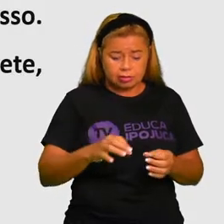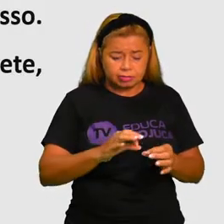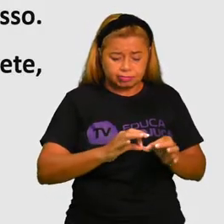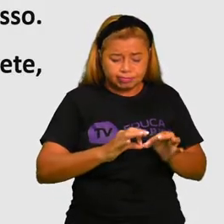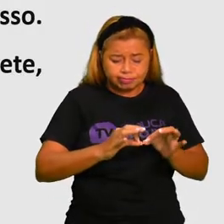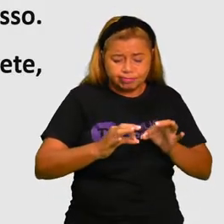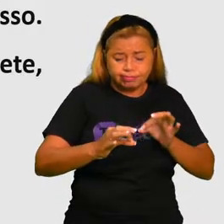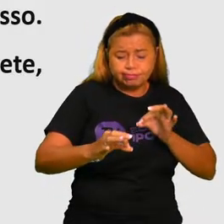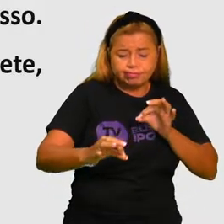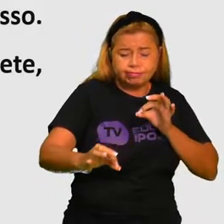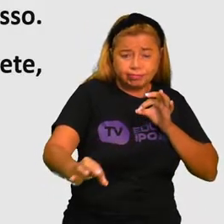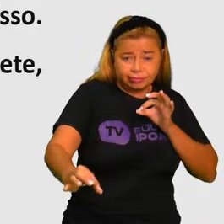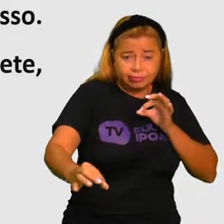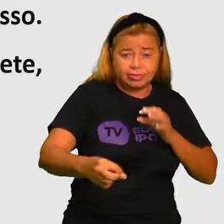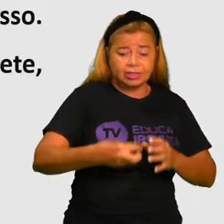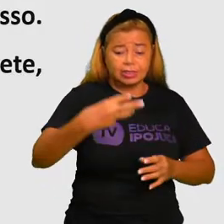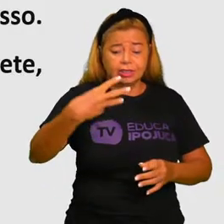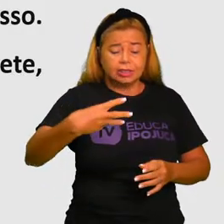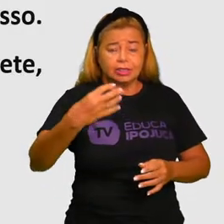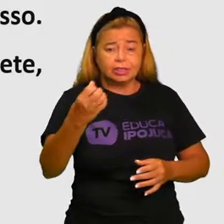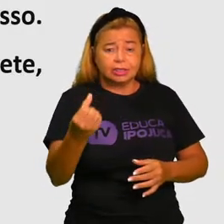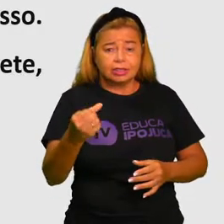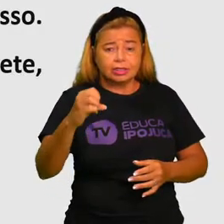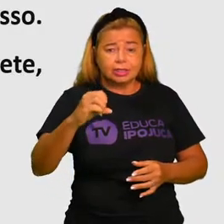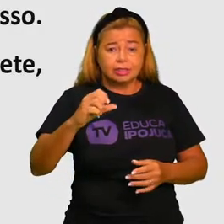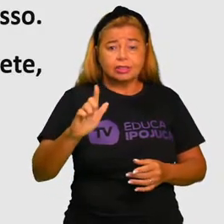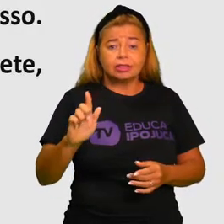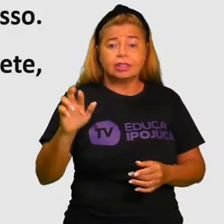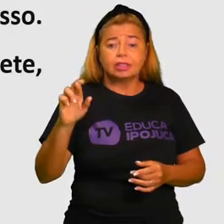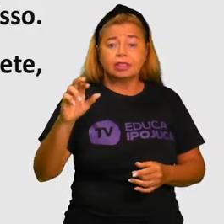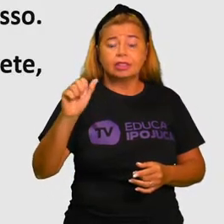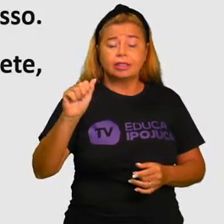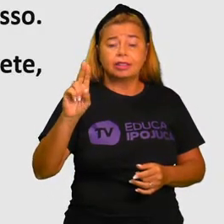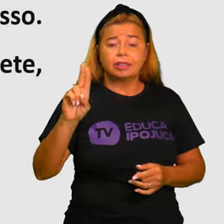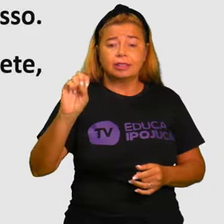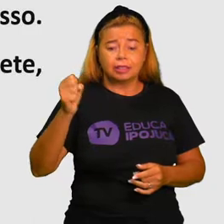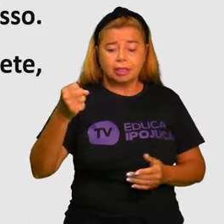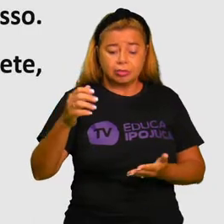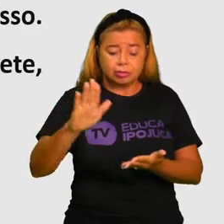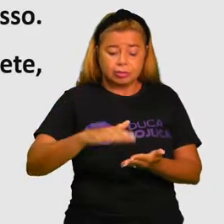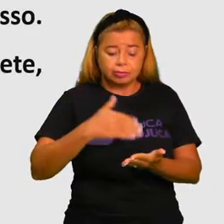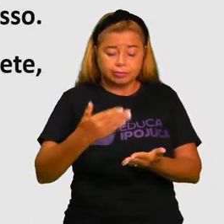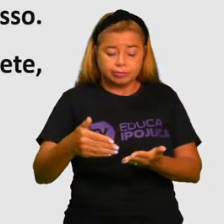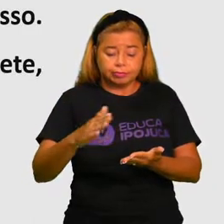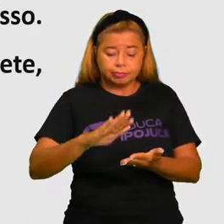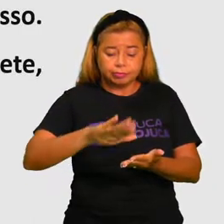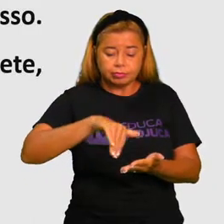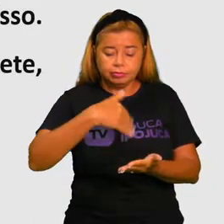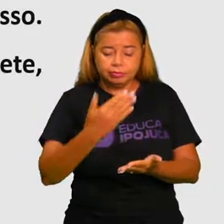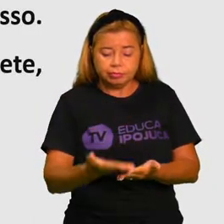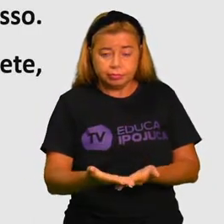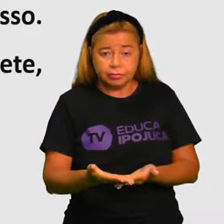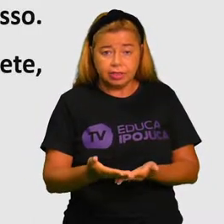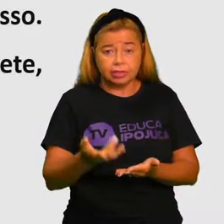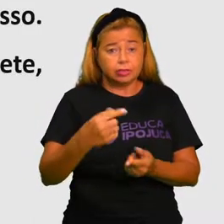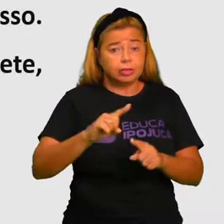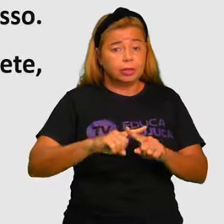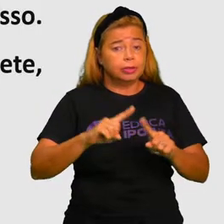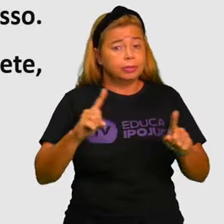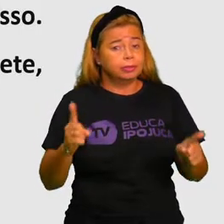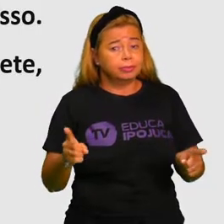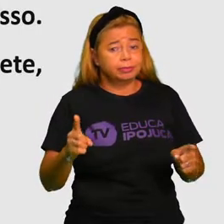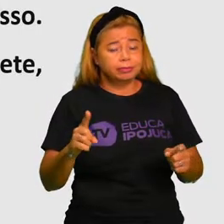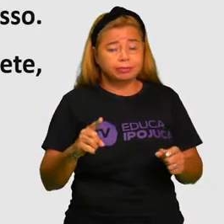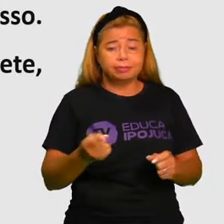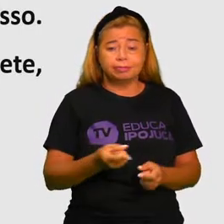270 graus voltando a face amanteigada para cima mas no final de 80 cm da viagem